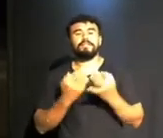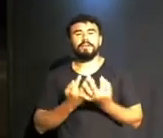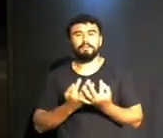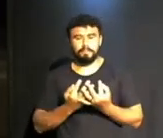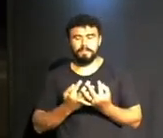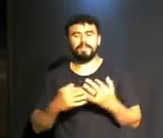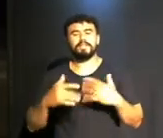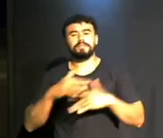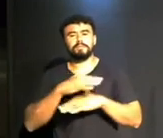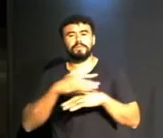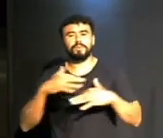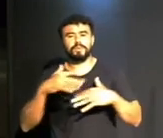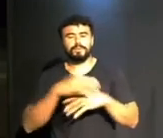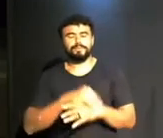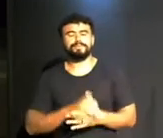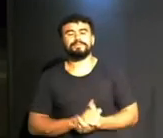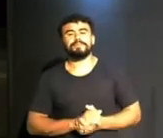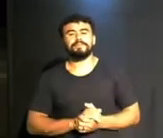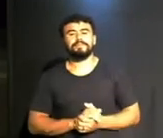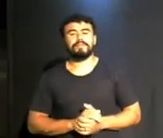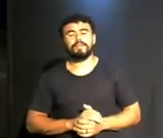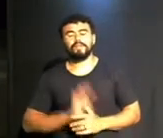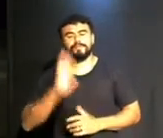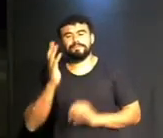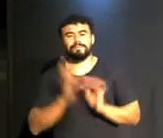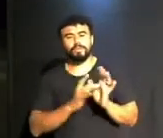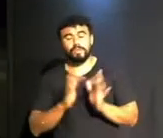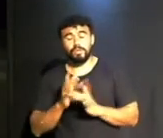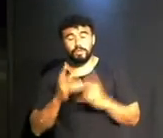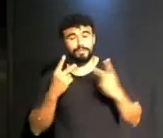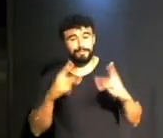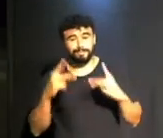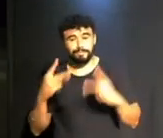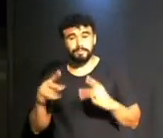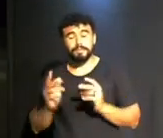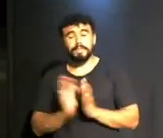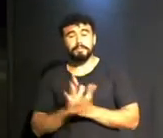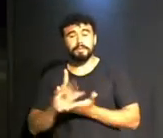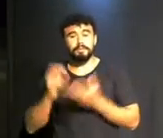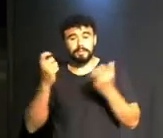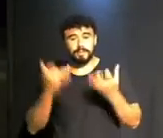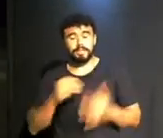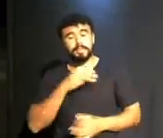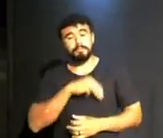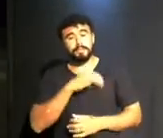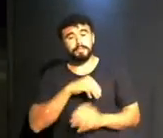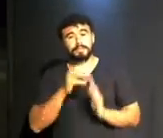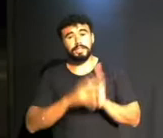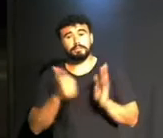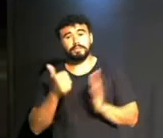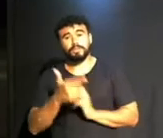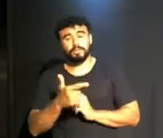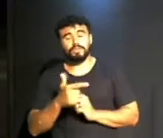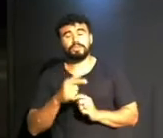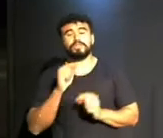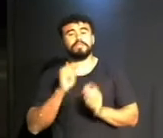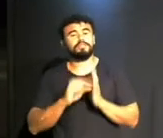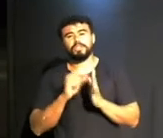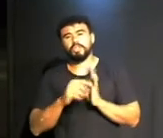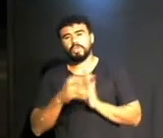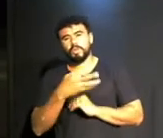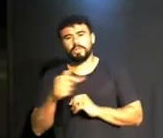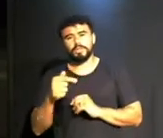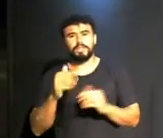família espiritual certa ocasião quando Jesus estava Pregando a Bíblia nos diz lá em Mateus Capítulo 12 verso